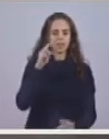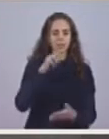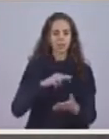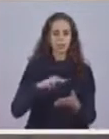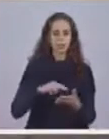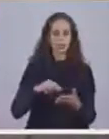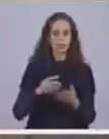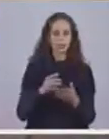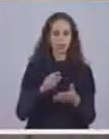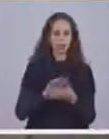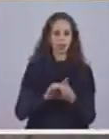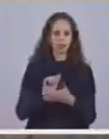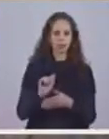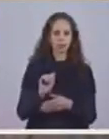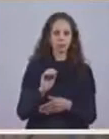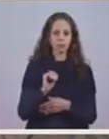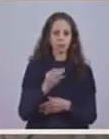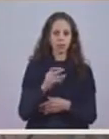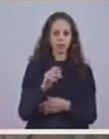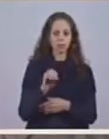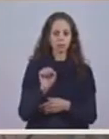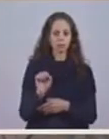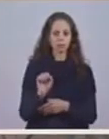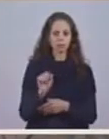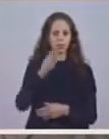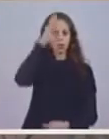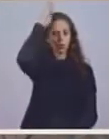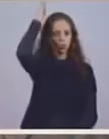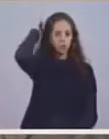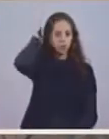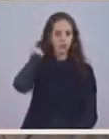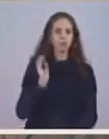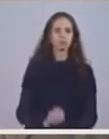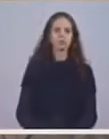Leitura da Epístola do Apóstolo São Paulo aos Romanos.